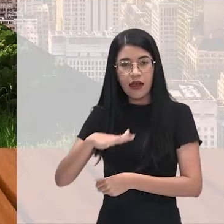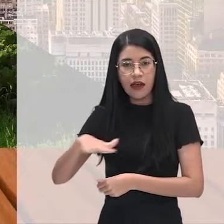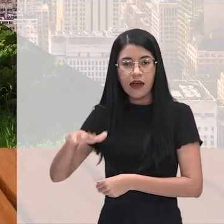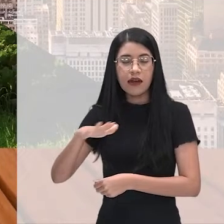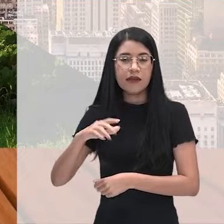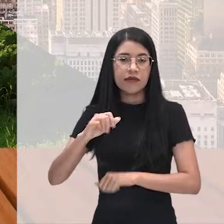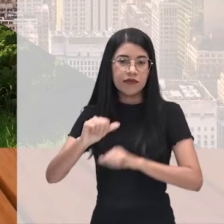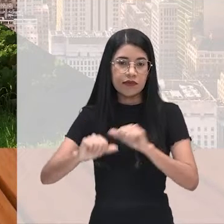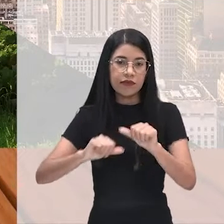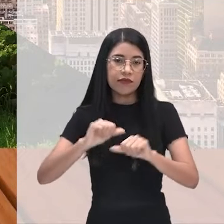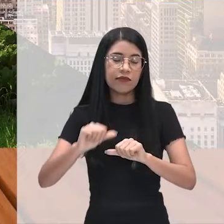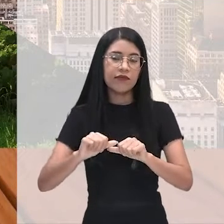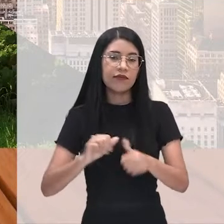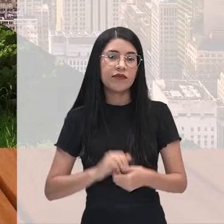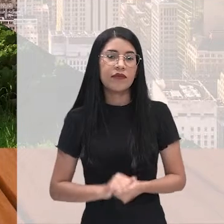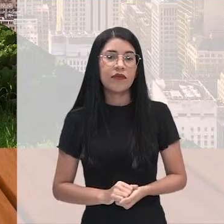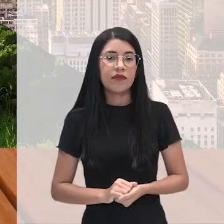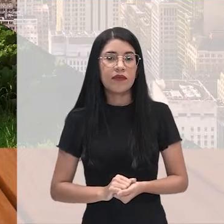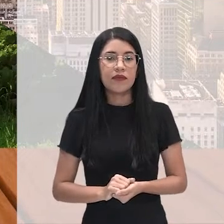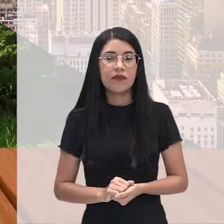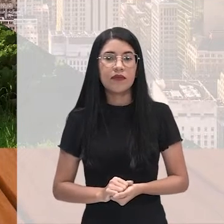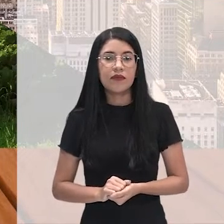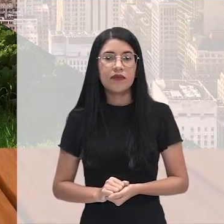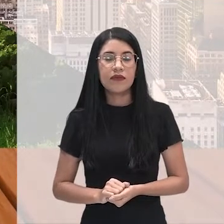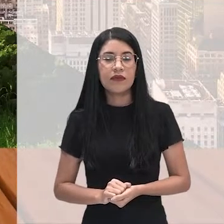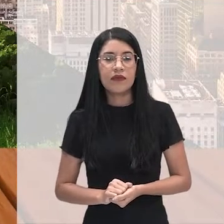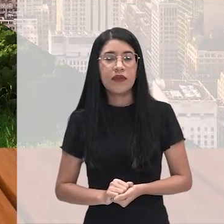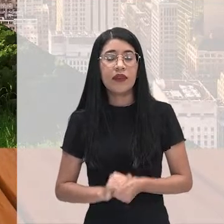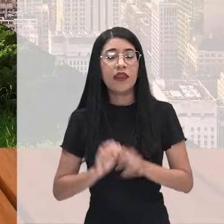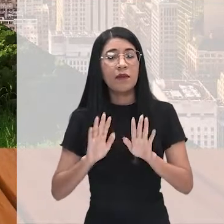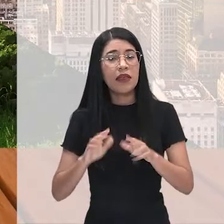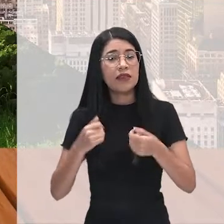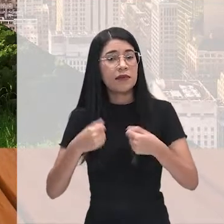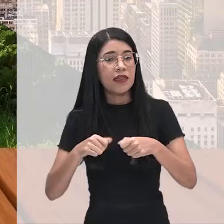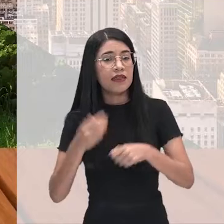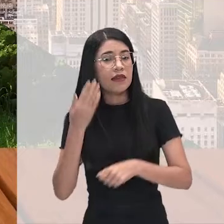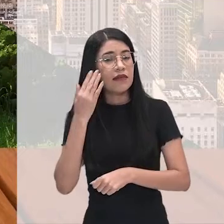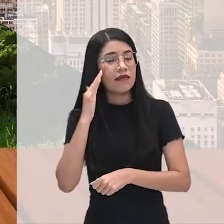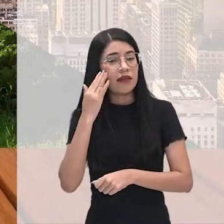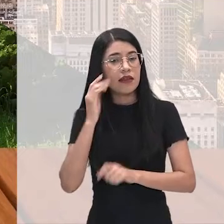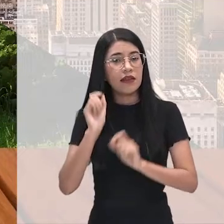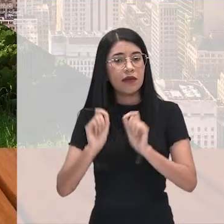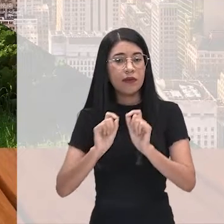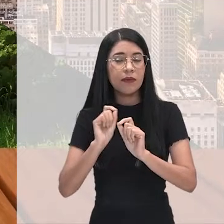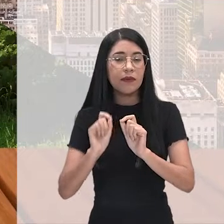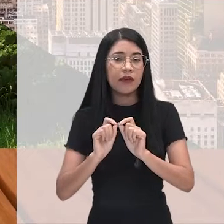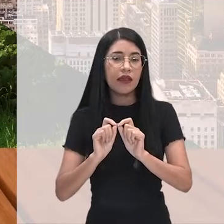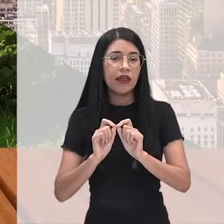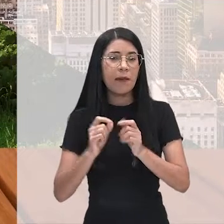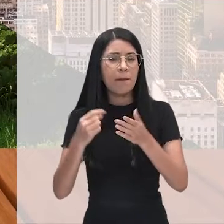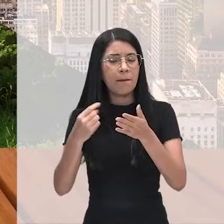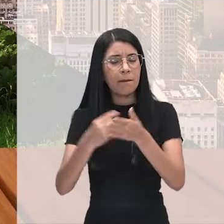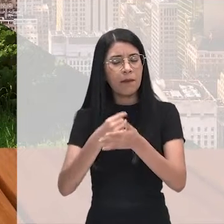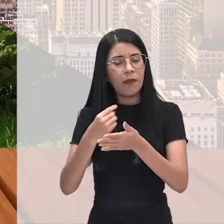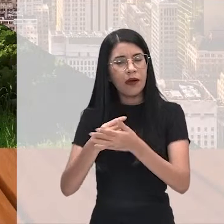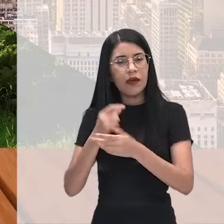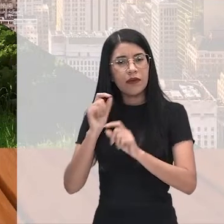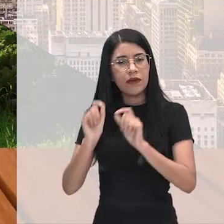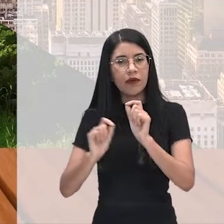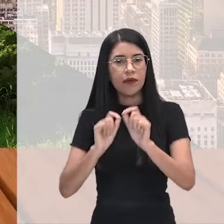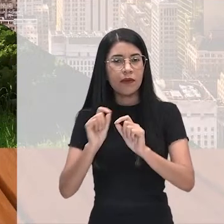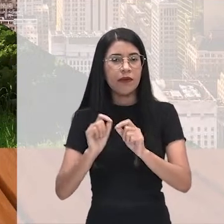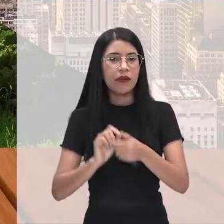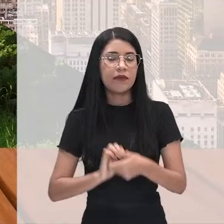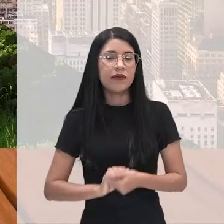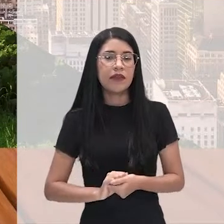como o espaço geográfico ele é transformado. Para isso, a gente precisa entender e resolver também um questionamento, tá? Que é o que surgiu